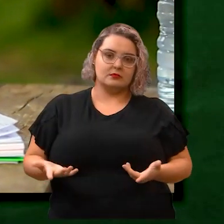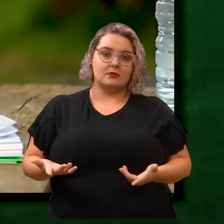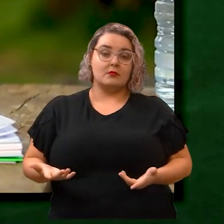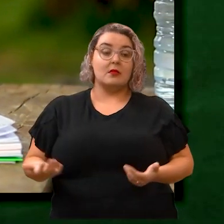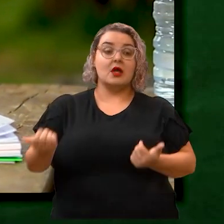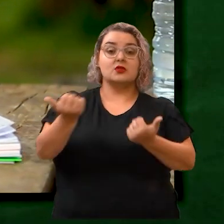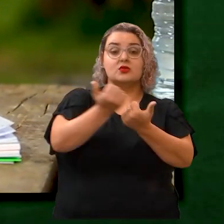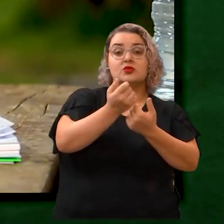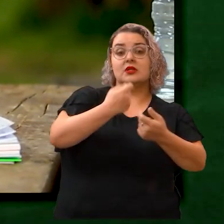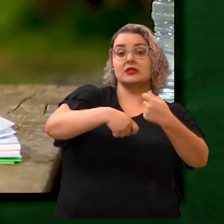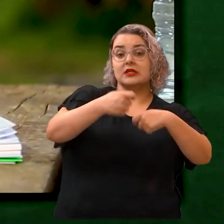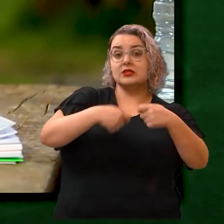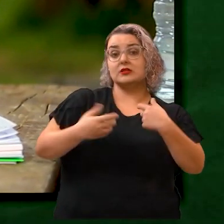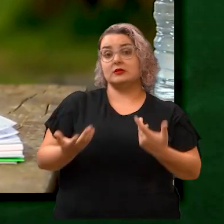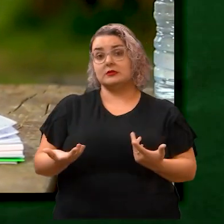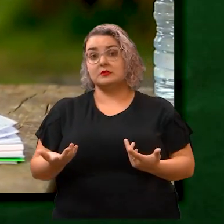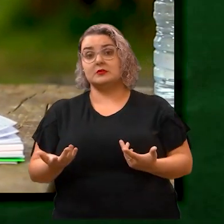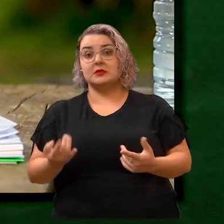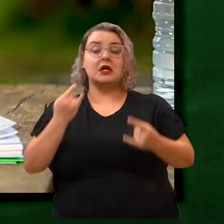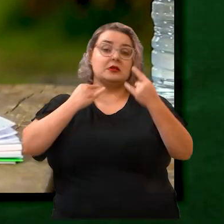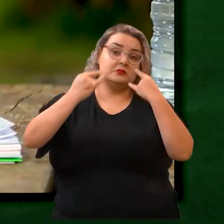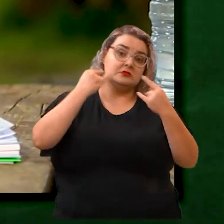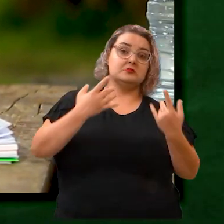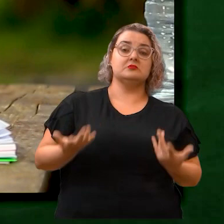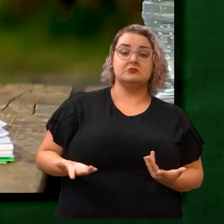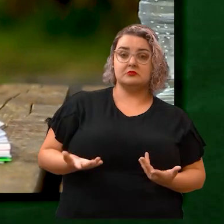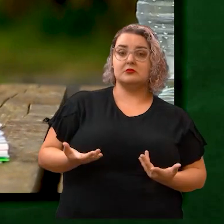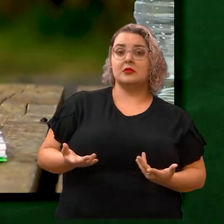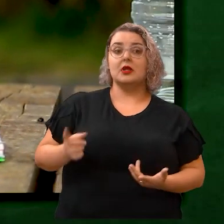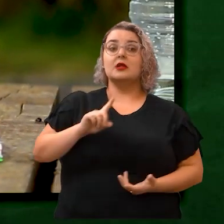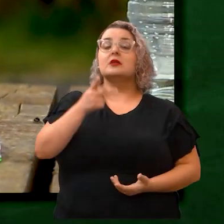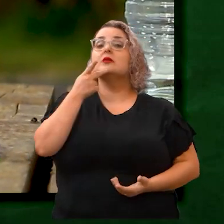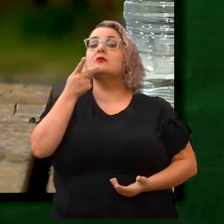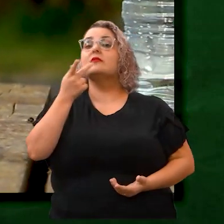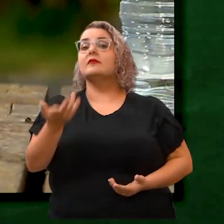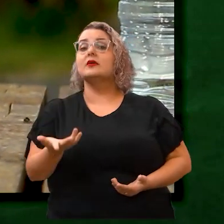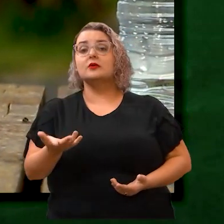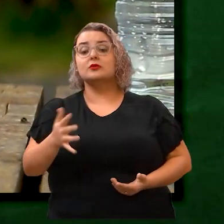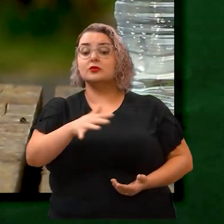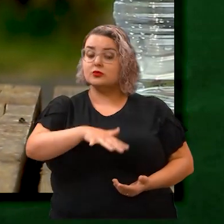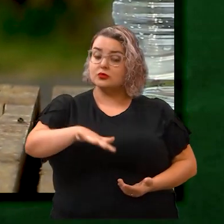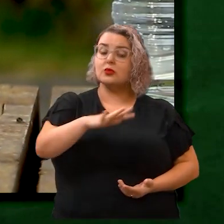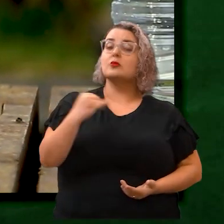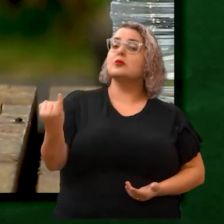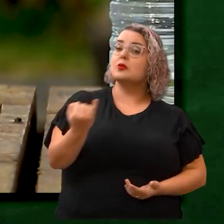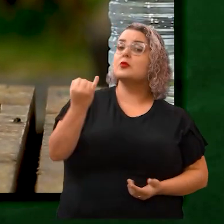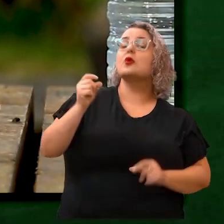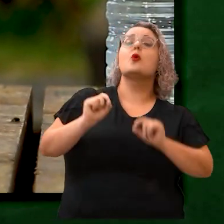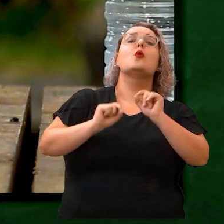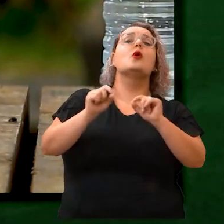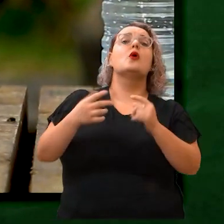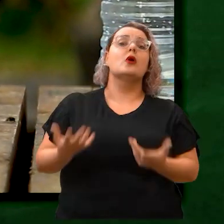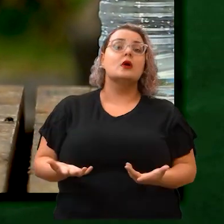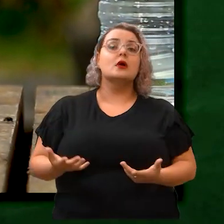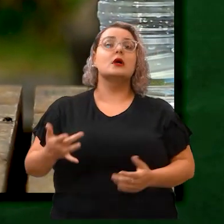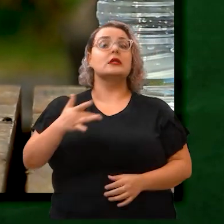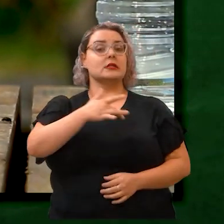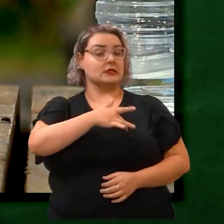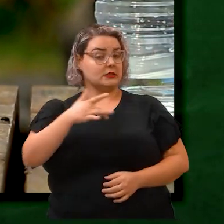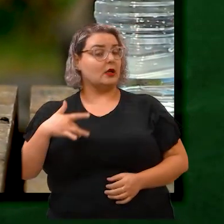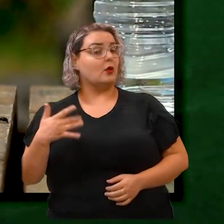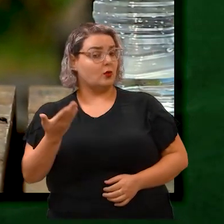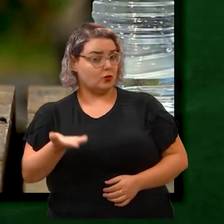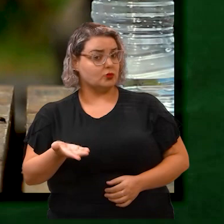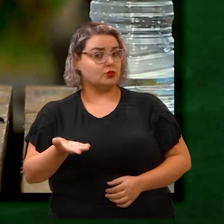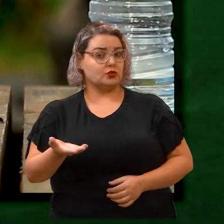mas os cargos na área administrativa que atraem bastante gente então a gente não falou também numa num setor super importante que é o setor da